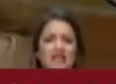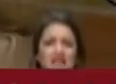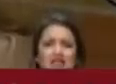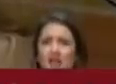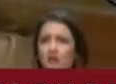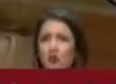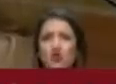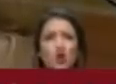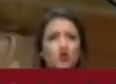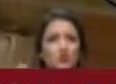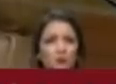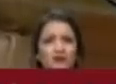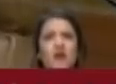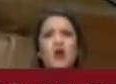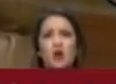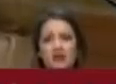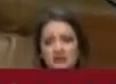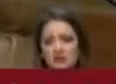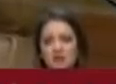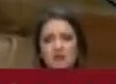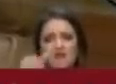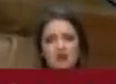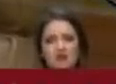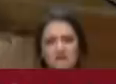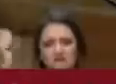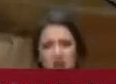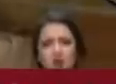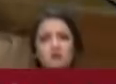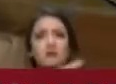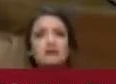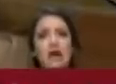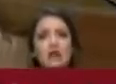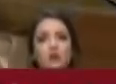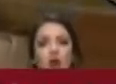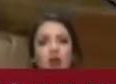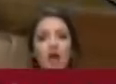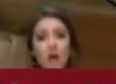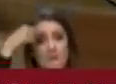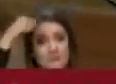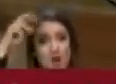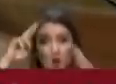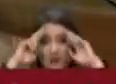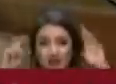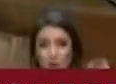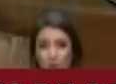isso, né? Nós estamos vivendo o período nazista dentro do Brasil através de Alexandre de Moraes. Uma pessoa que é